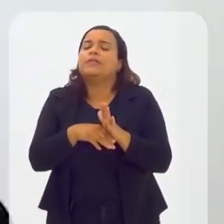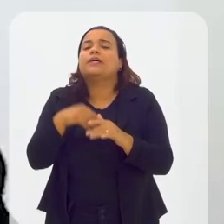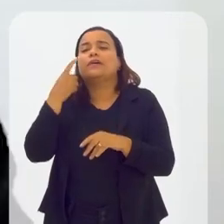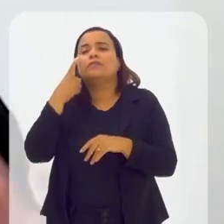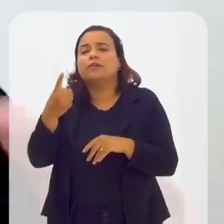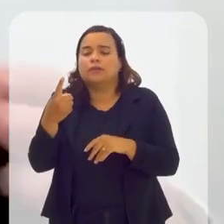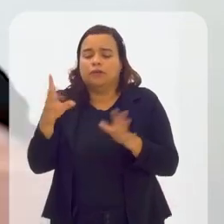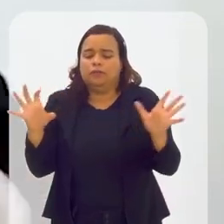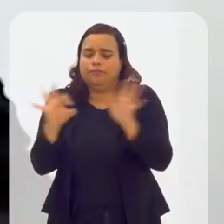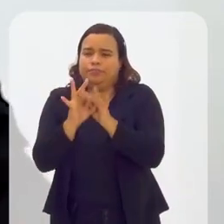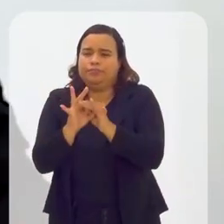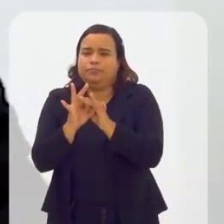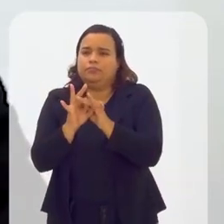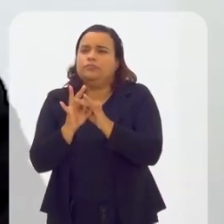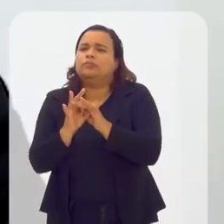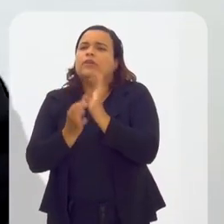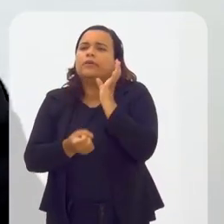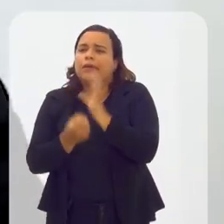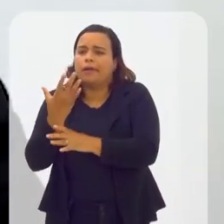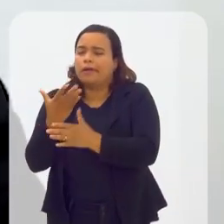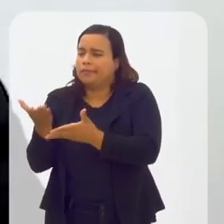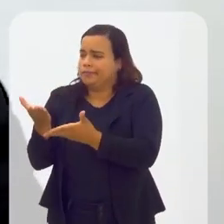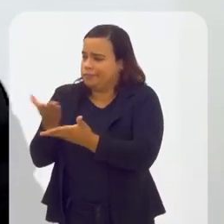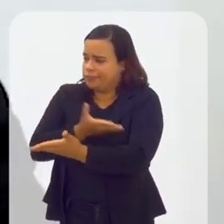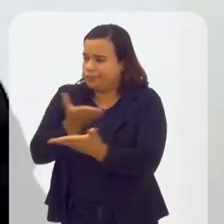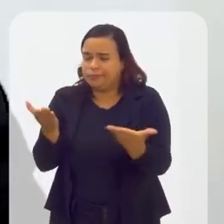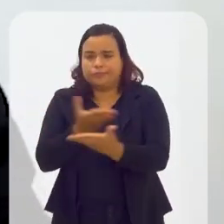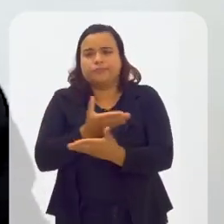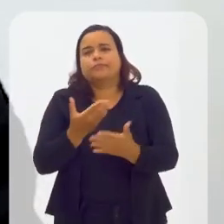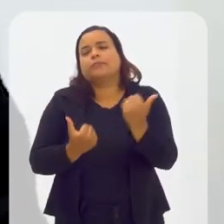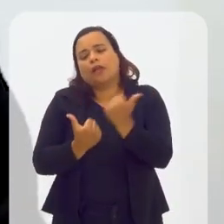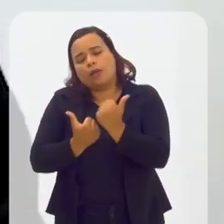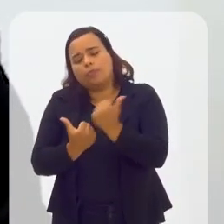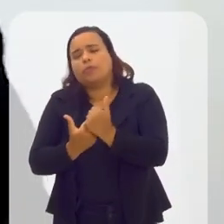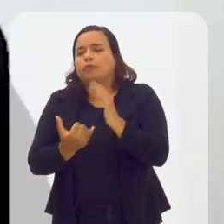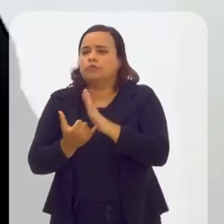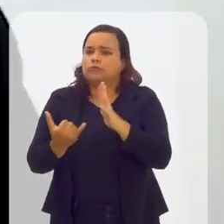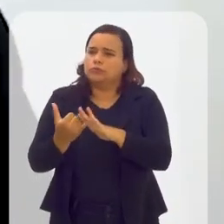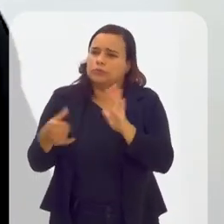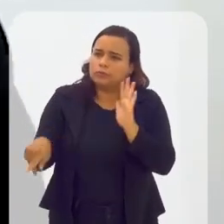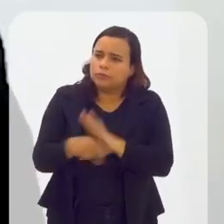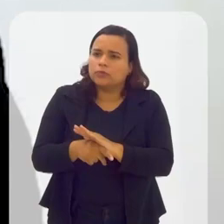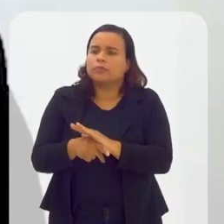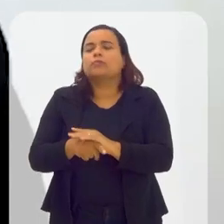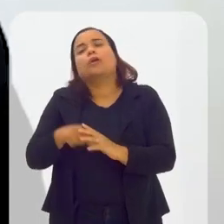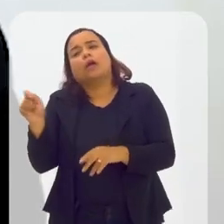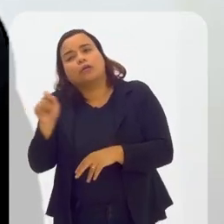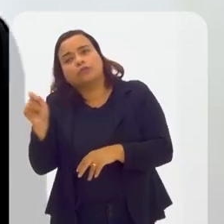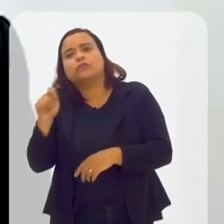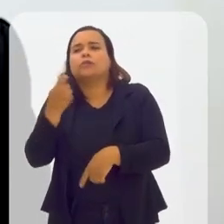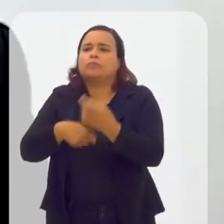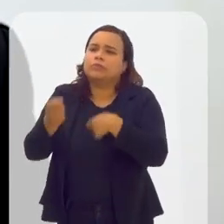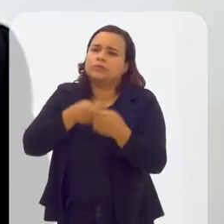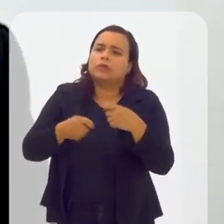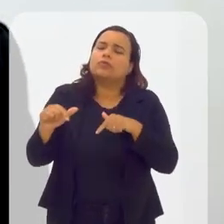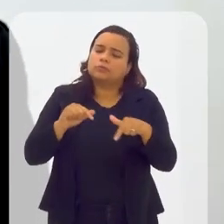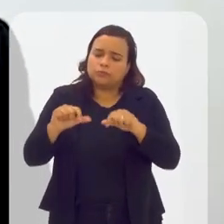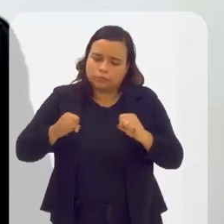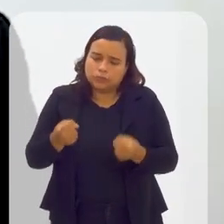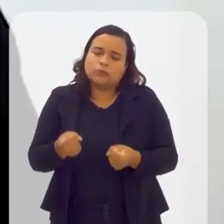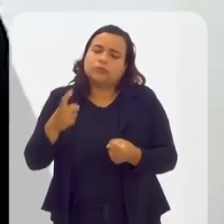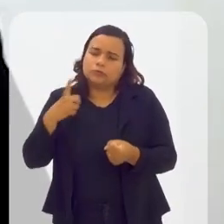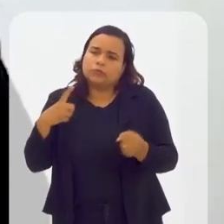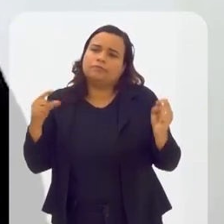colar um outro de vocês e cruzar, eventualmente, isso com o apoio das instituições. Por exemplo, a